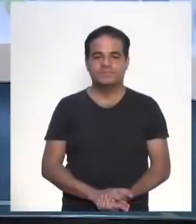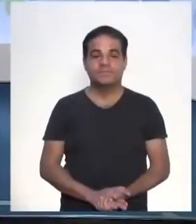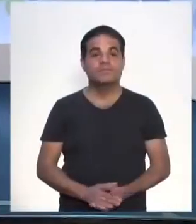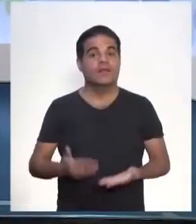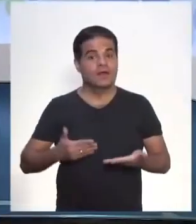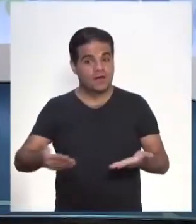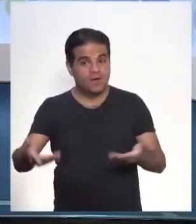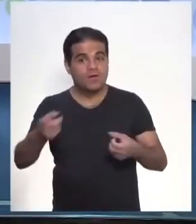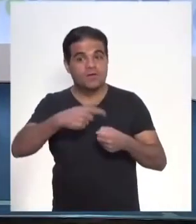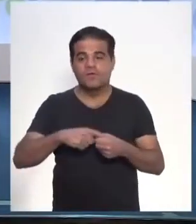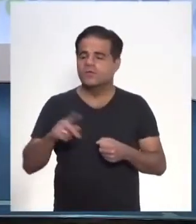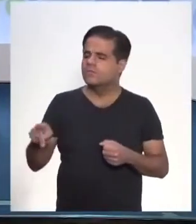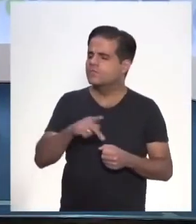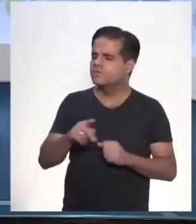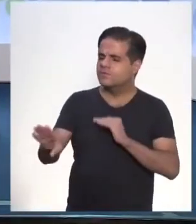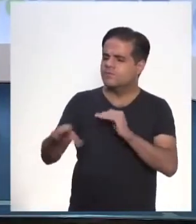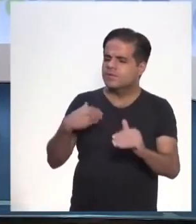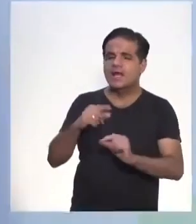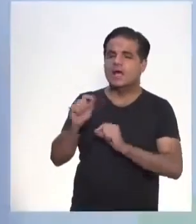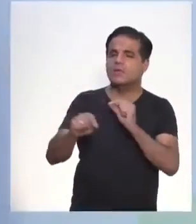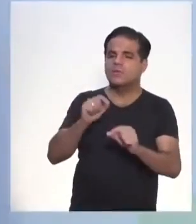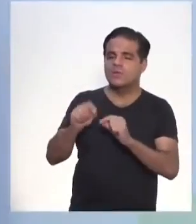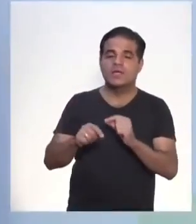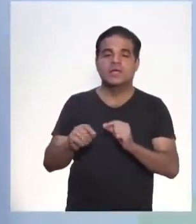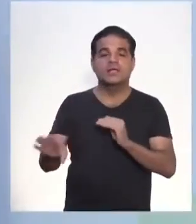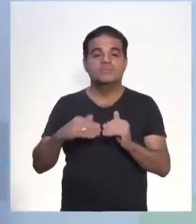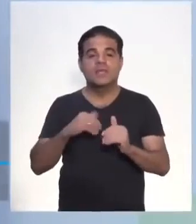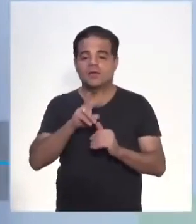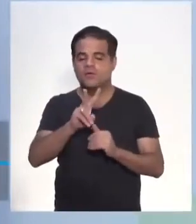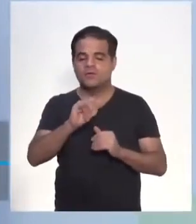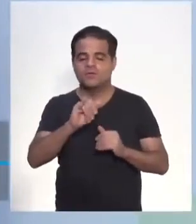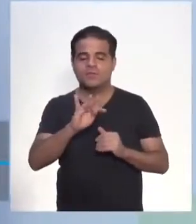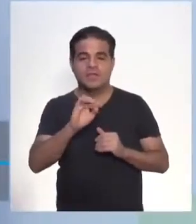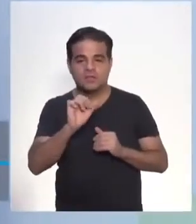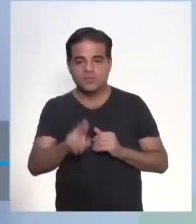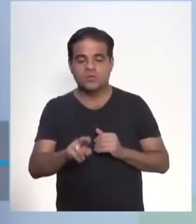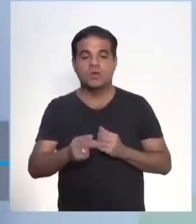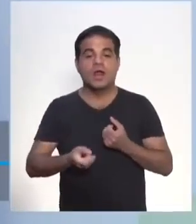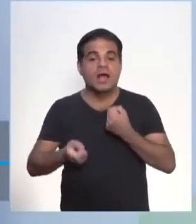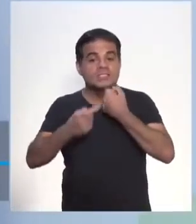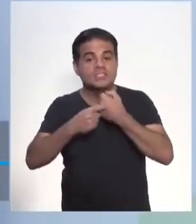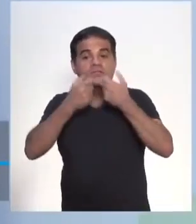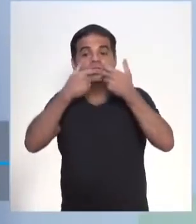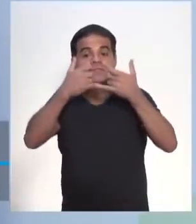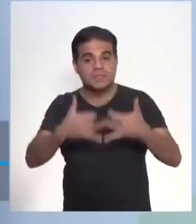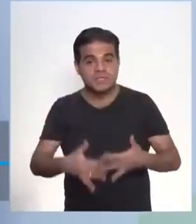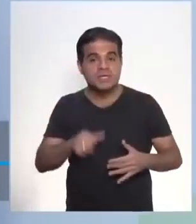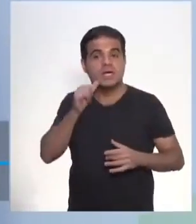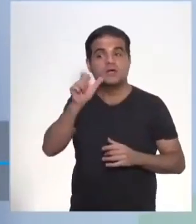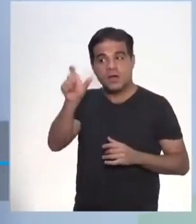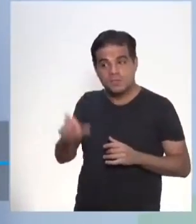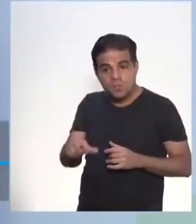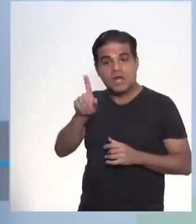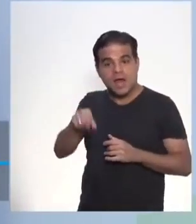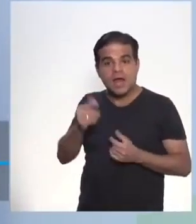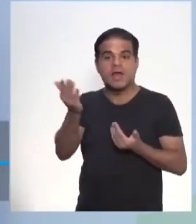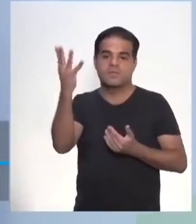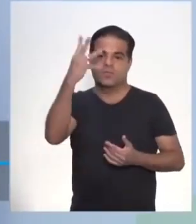de volta aí, Pro. E aí, o que eles mandaram pra gente, Vamos Pro? lá, eles colocaram. O Vitor. Adjetivos falando que a moça é